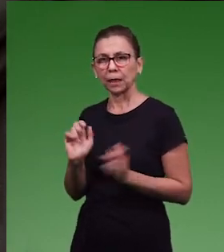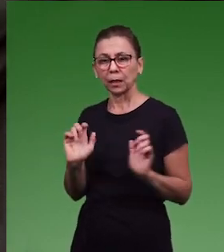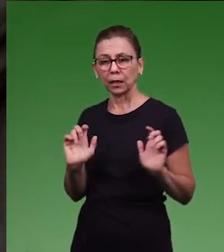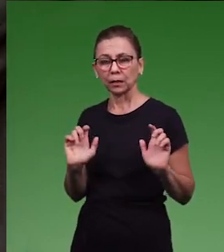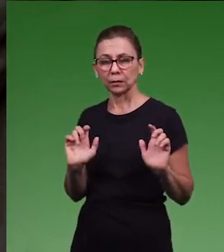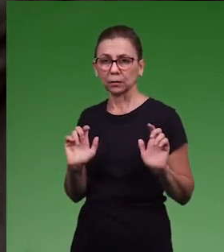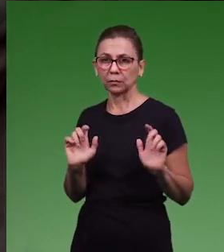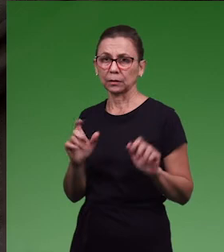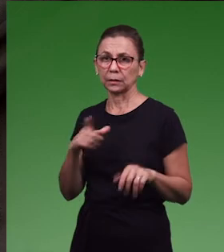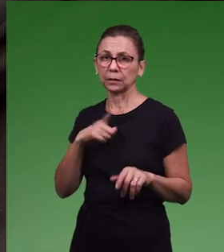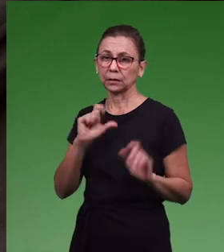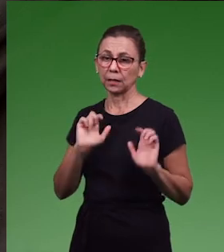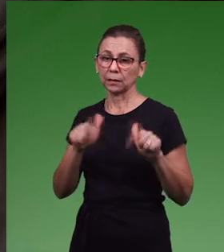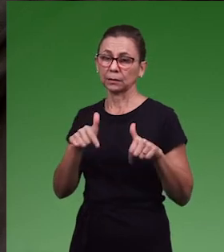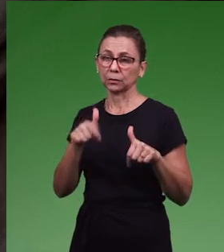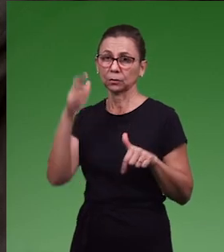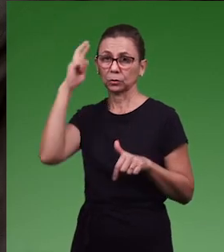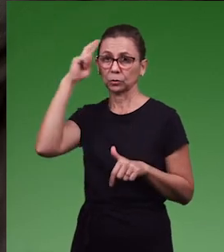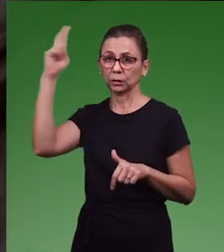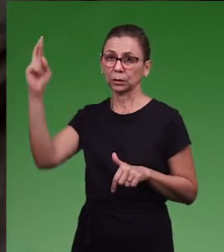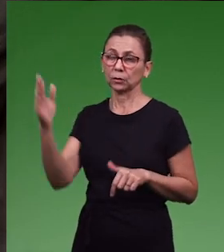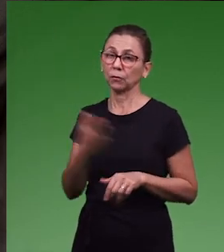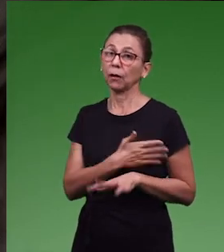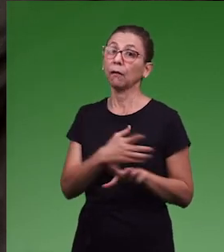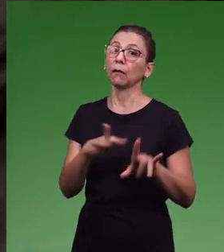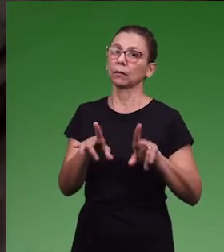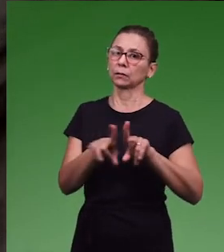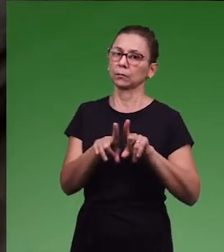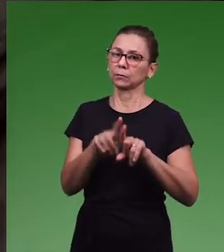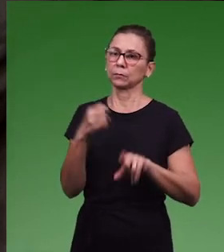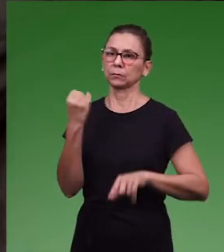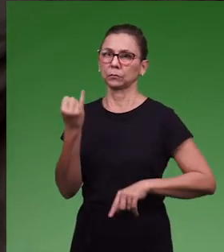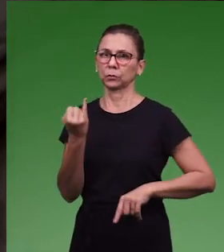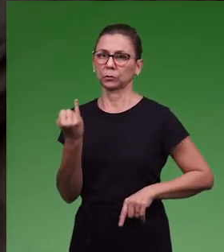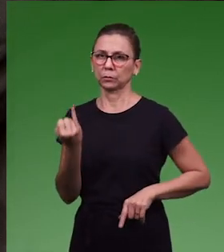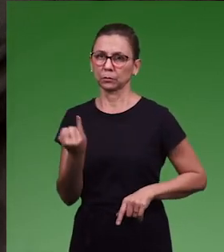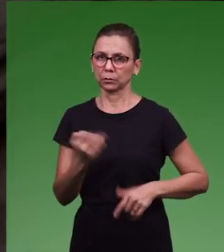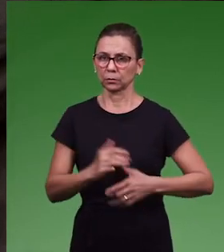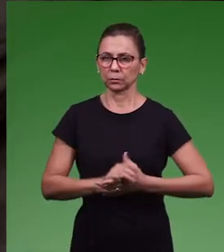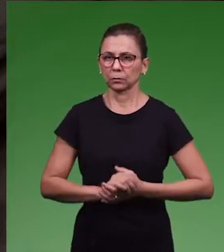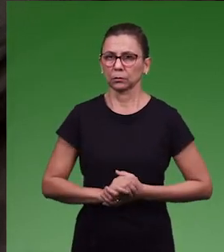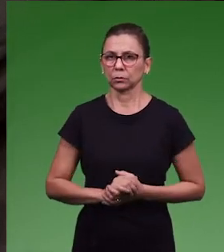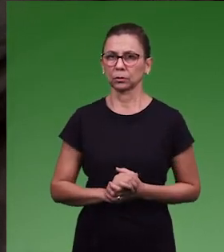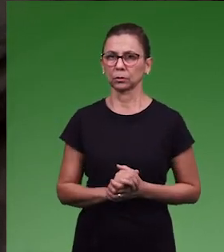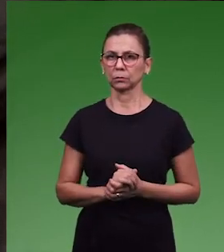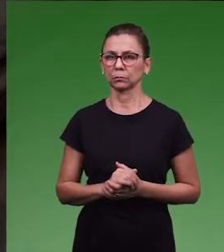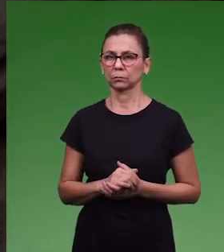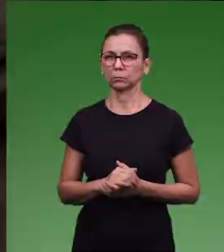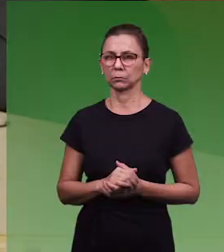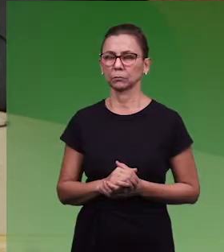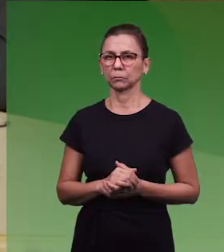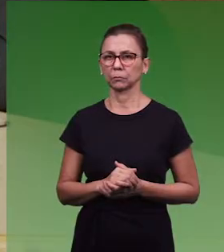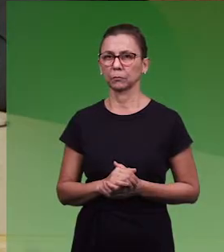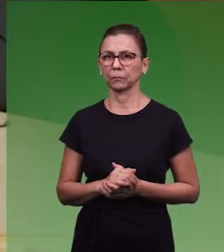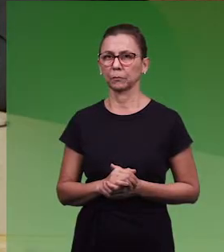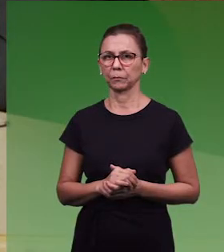diferentes, da parte do Senhor. Inclusive, eventualmente, o servo que está na condução do culto, como você colocou,